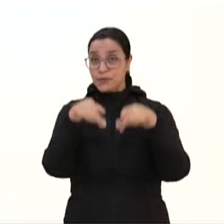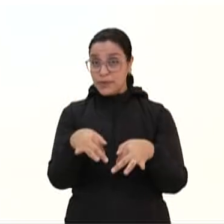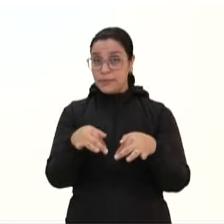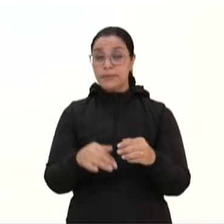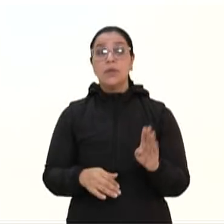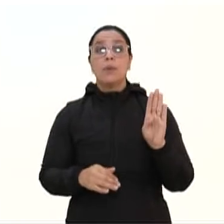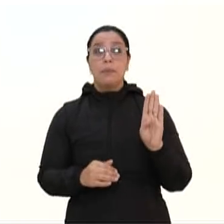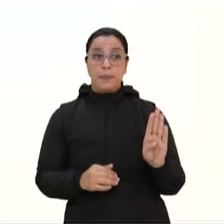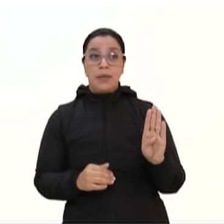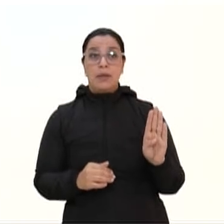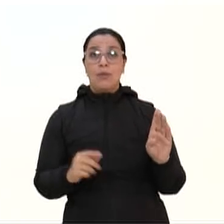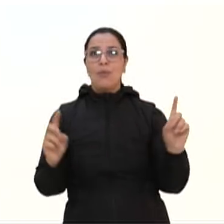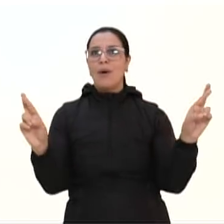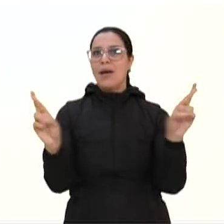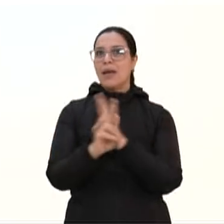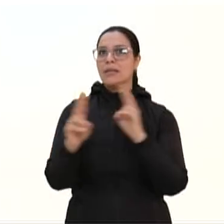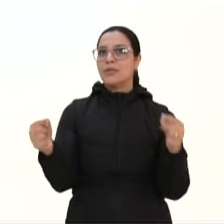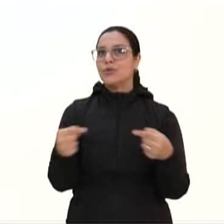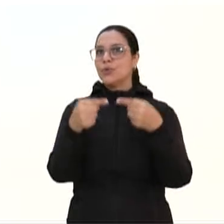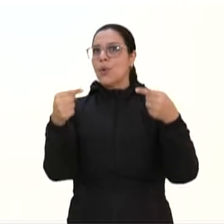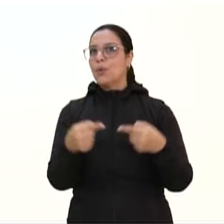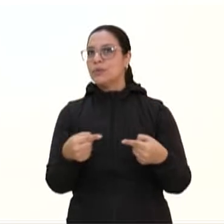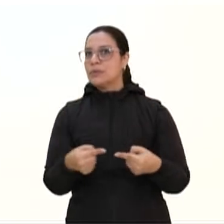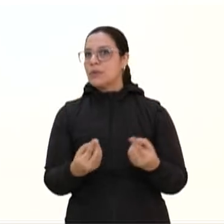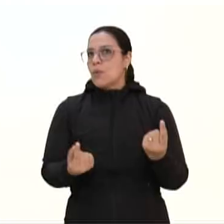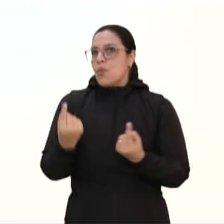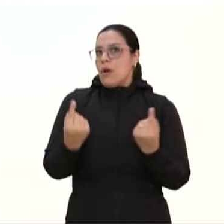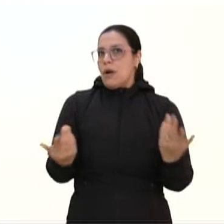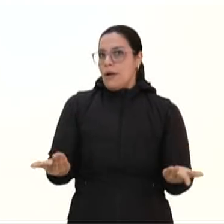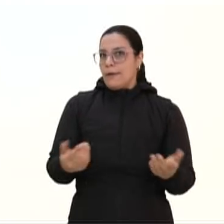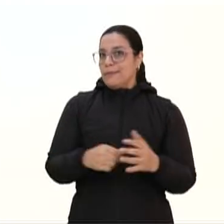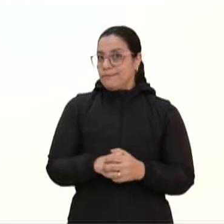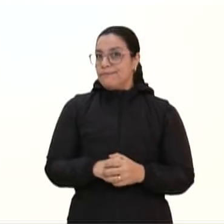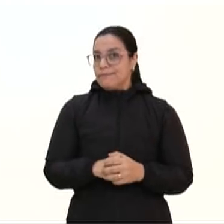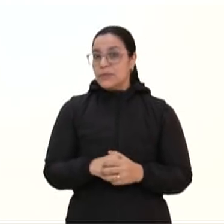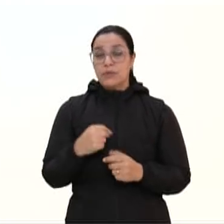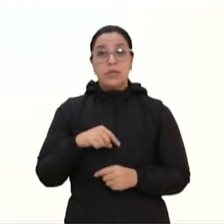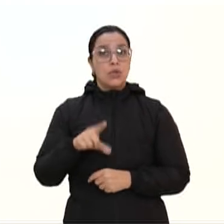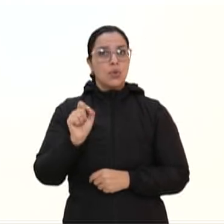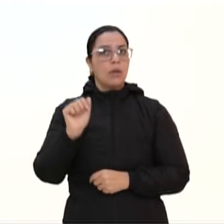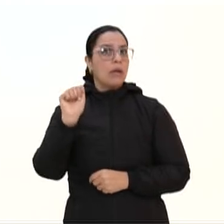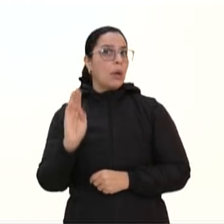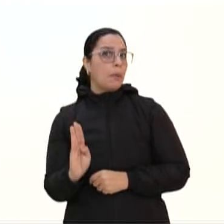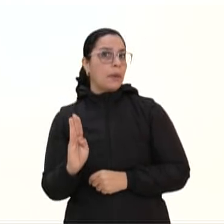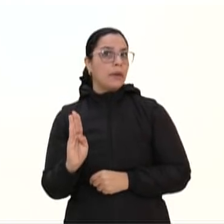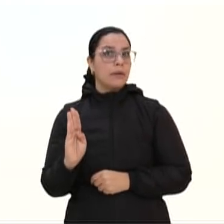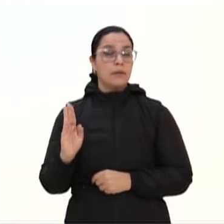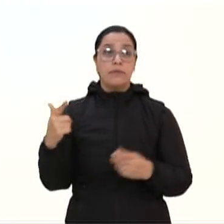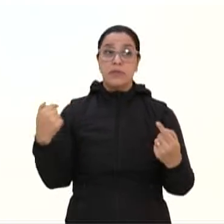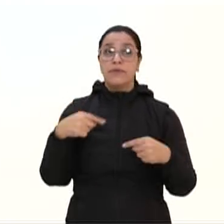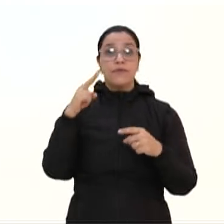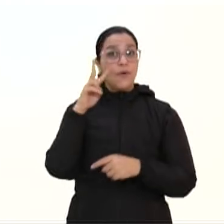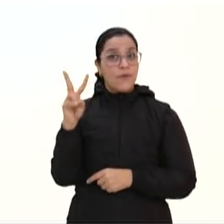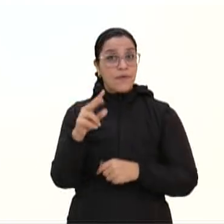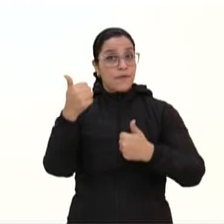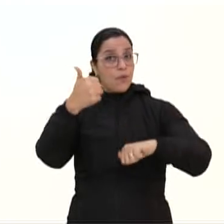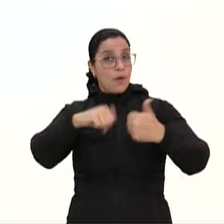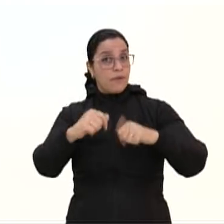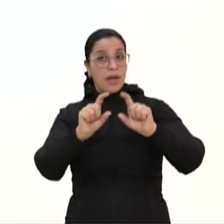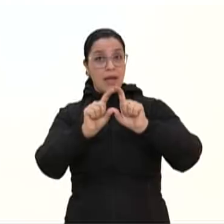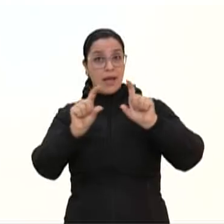ressabiado a alguns passos. Temos uma marcação de oração subordinada. Que relação